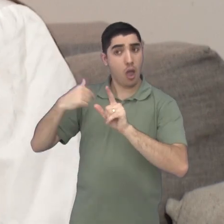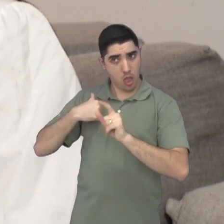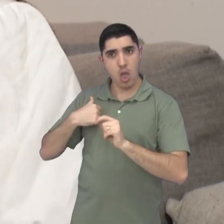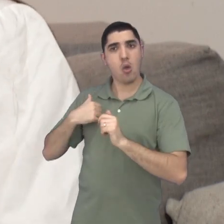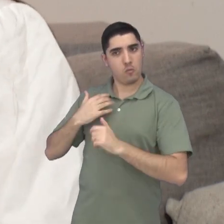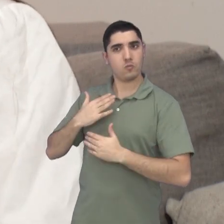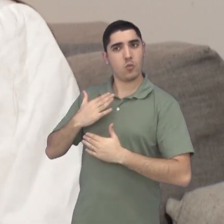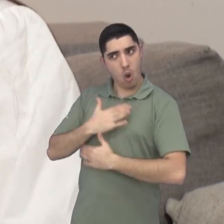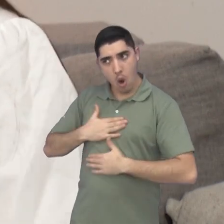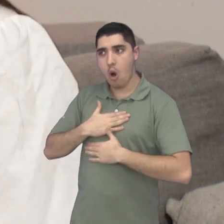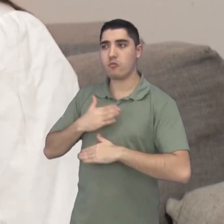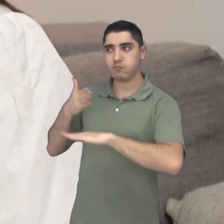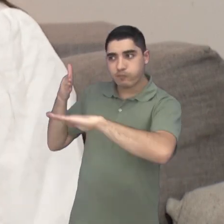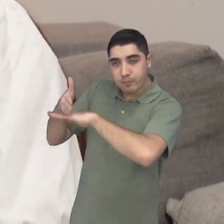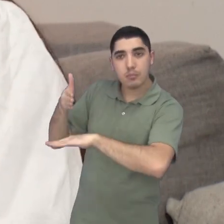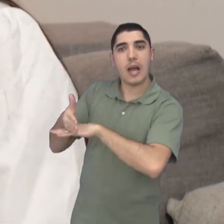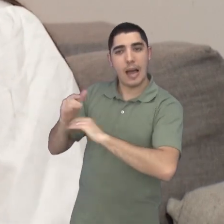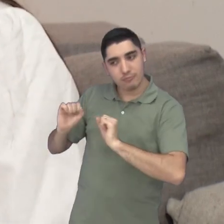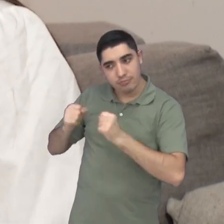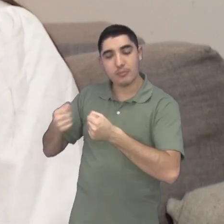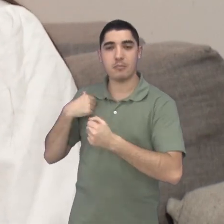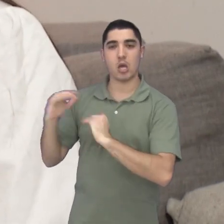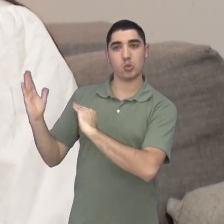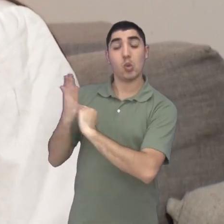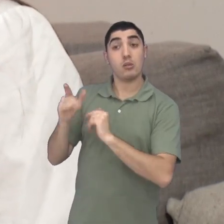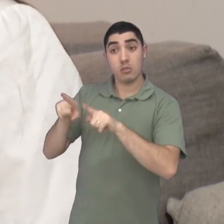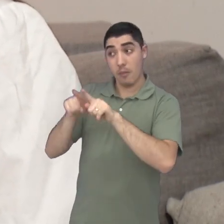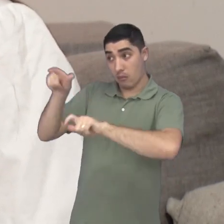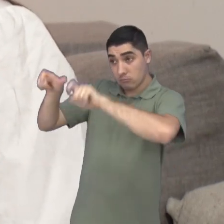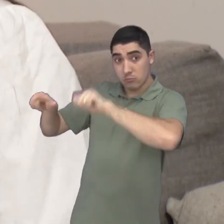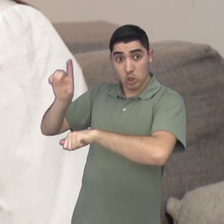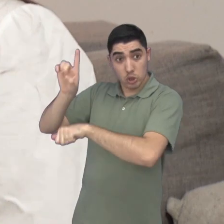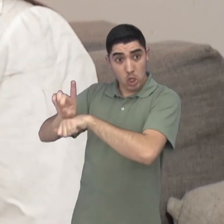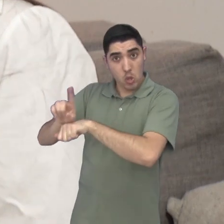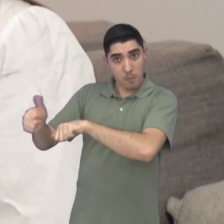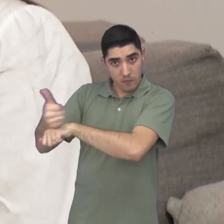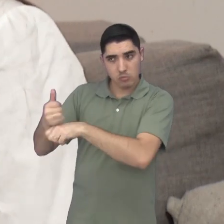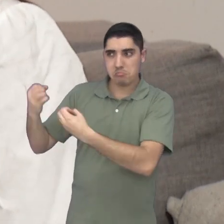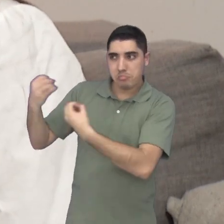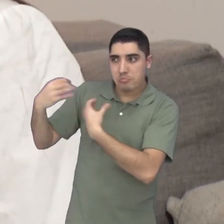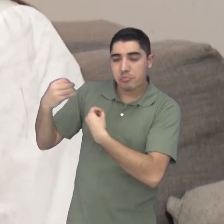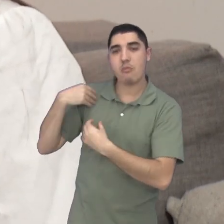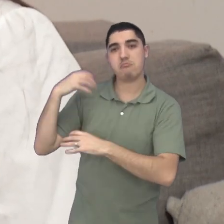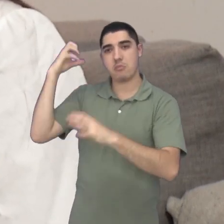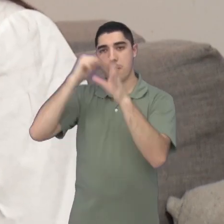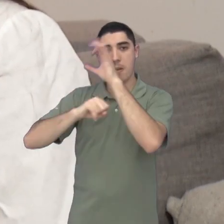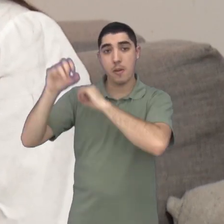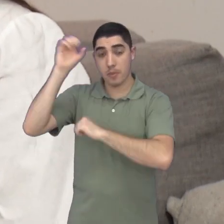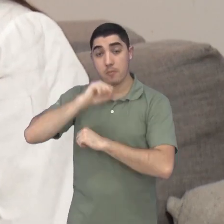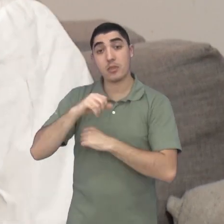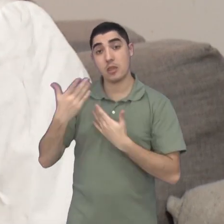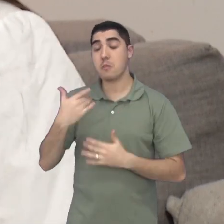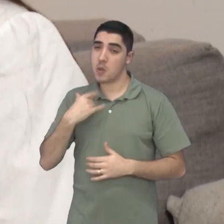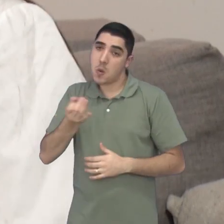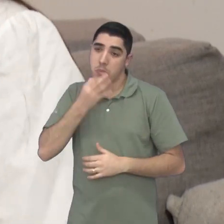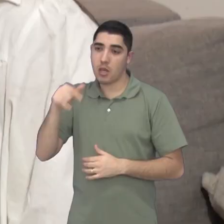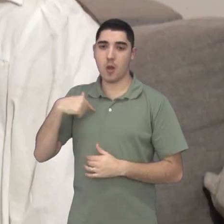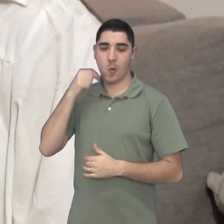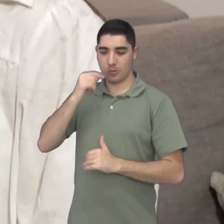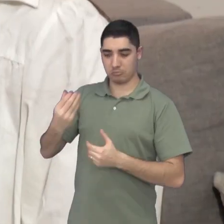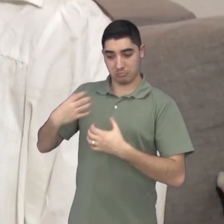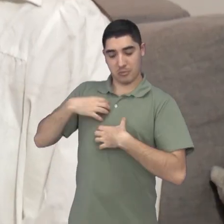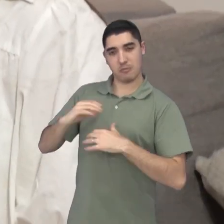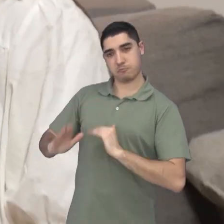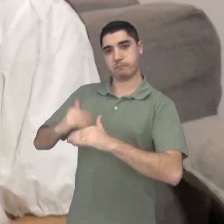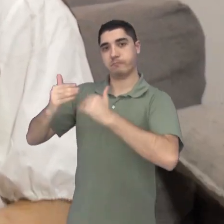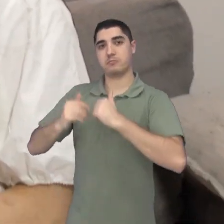fazer também, que me ajuda bastante. Os diretores também me ajudam muito quando eu tô dublando mesmo, então eu acho que é isso que me evolui. E